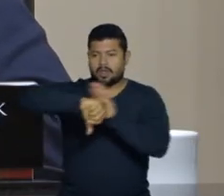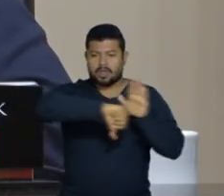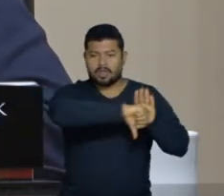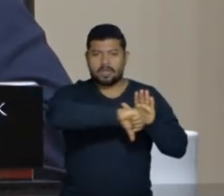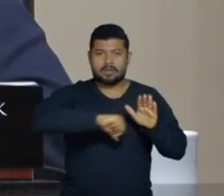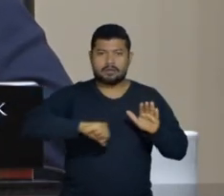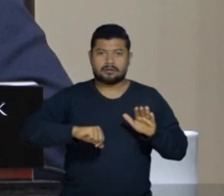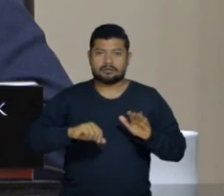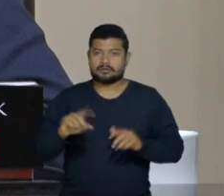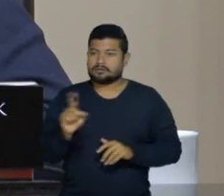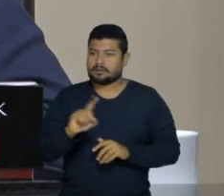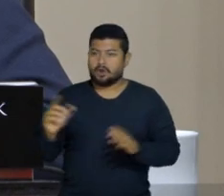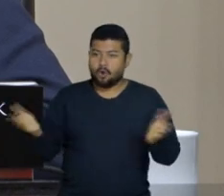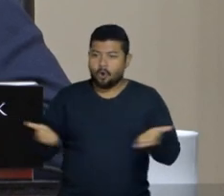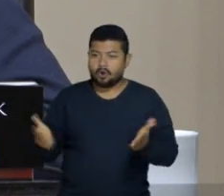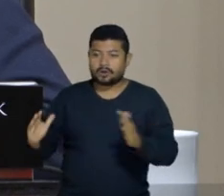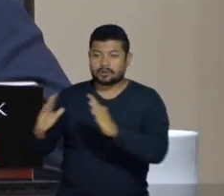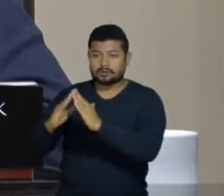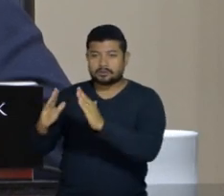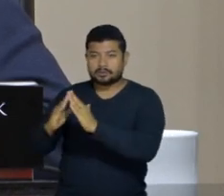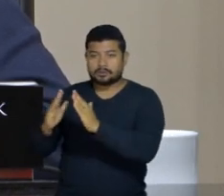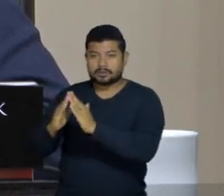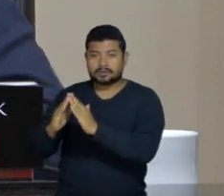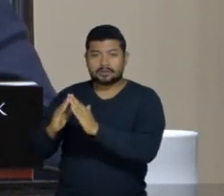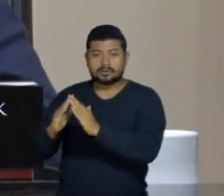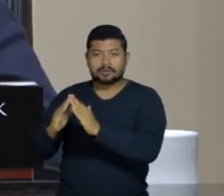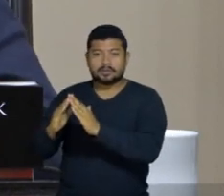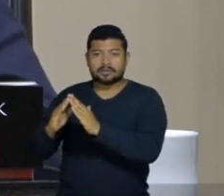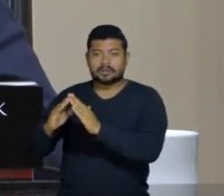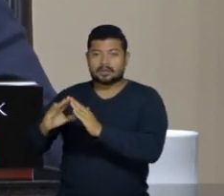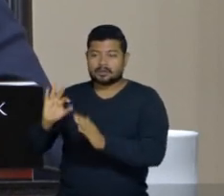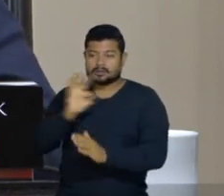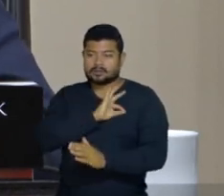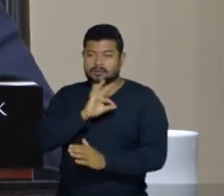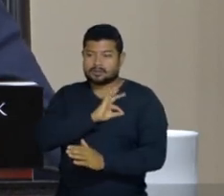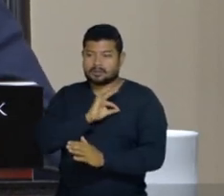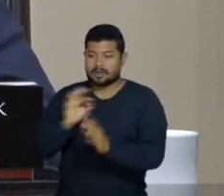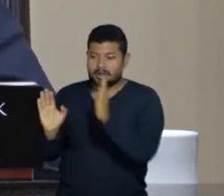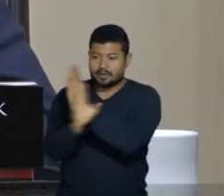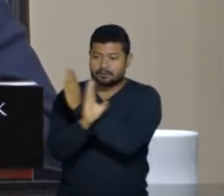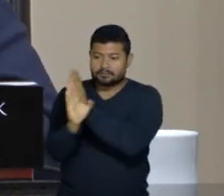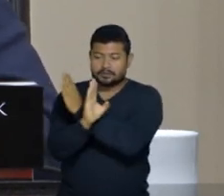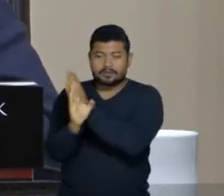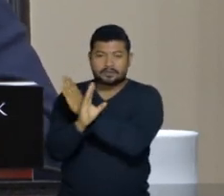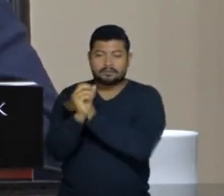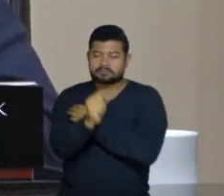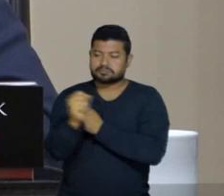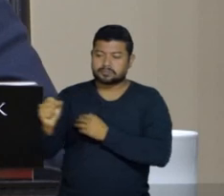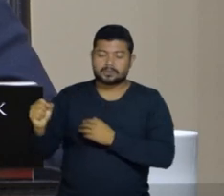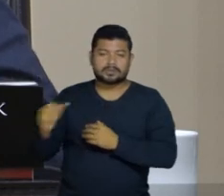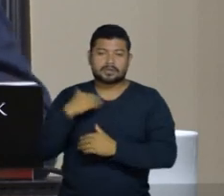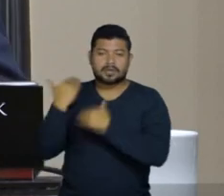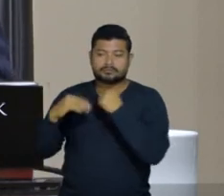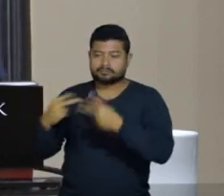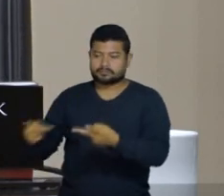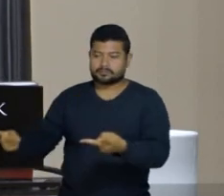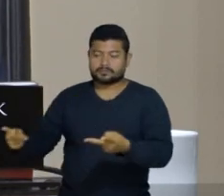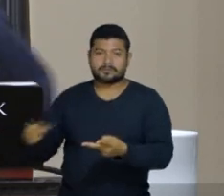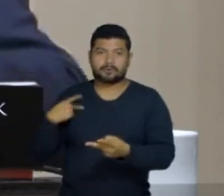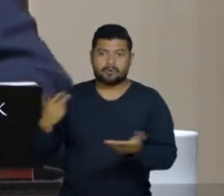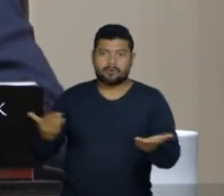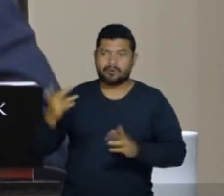de homicídio, uma referência nacional? Então, parabéns a